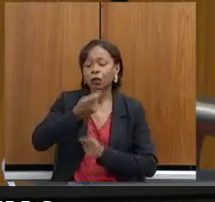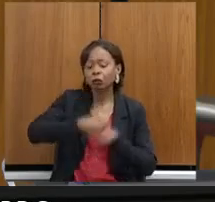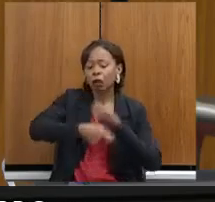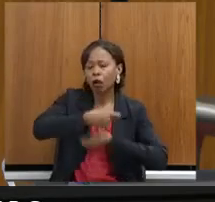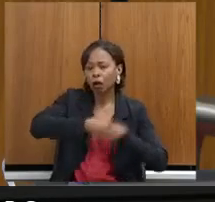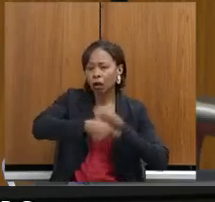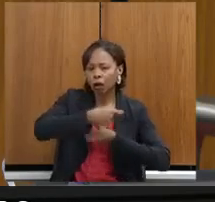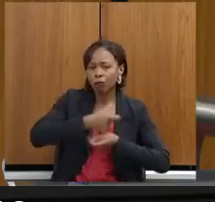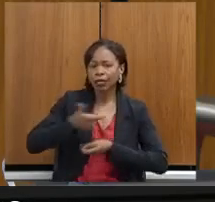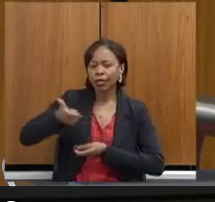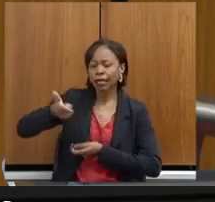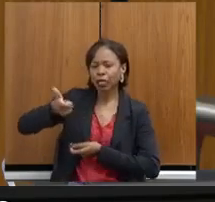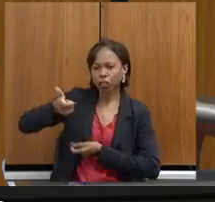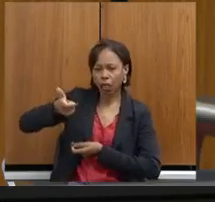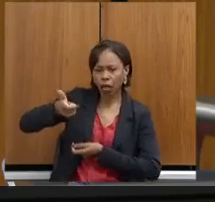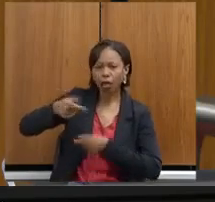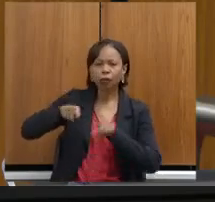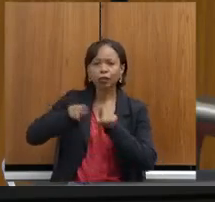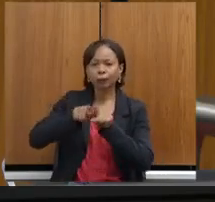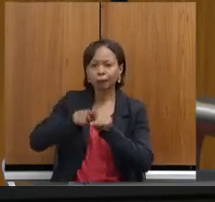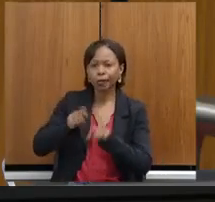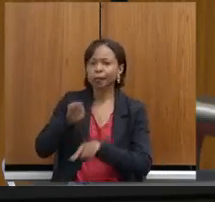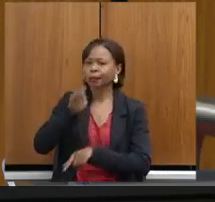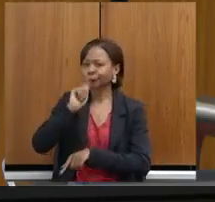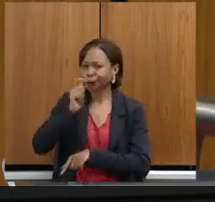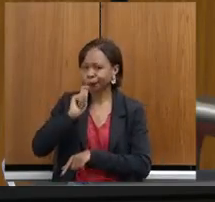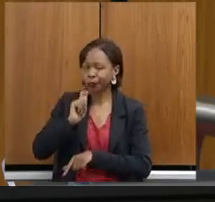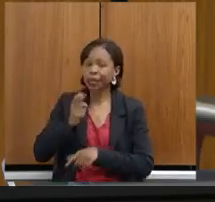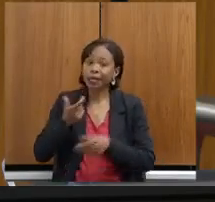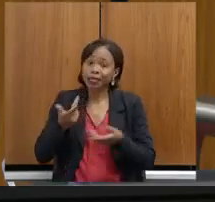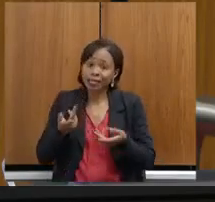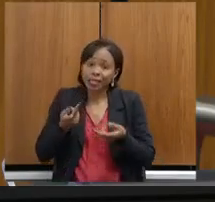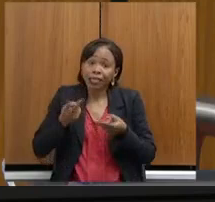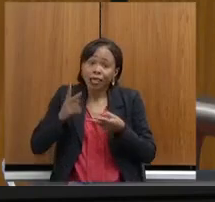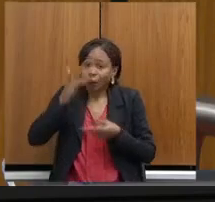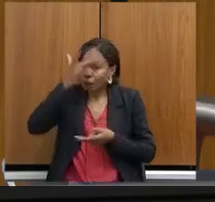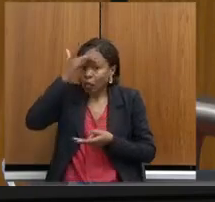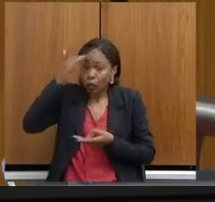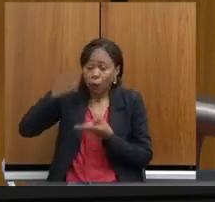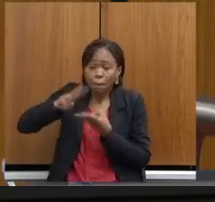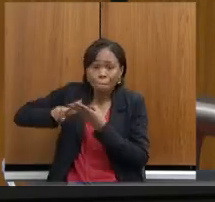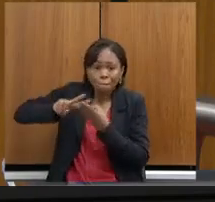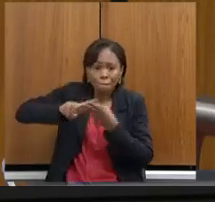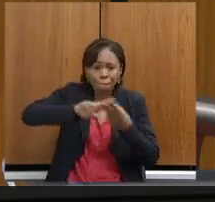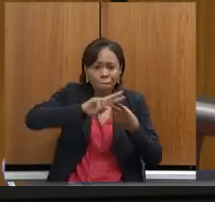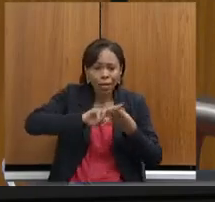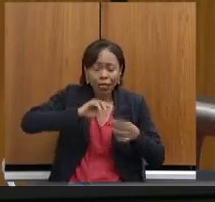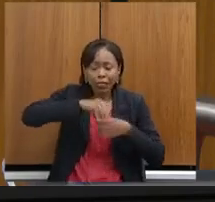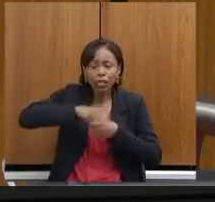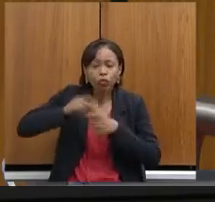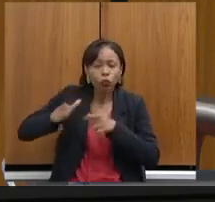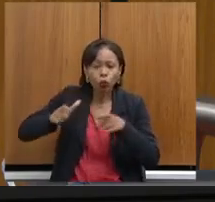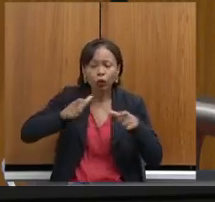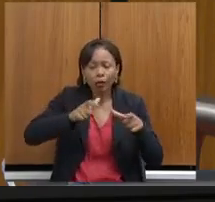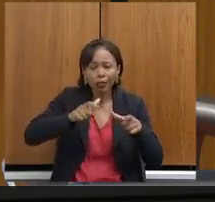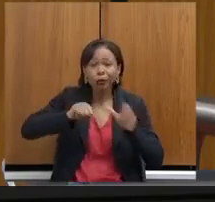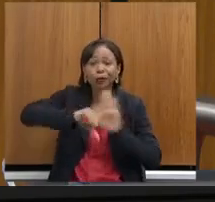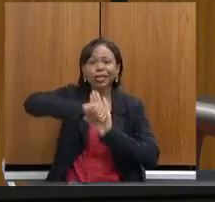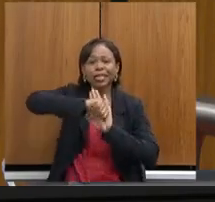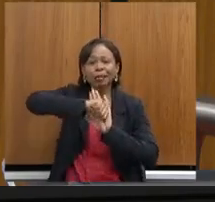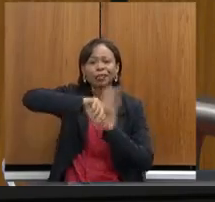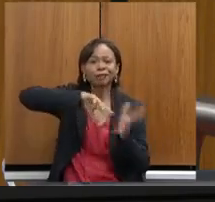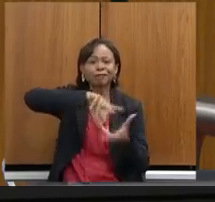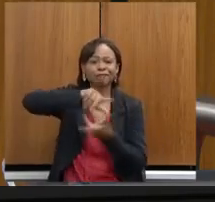de armas e de drogas e os presos que estão nas nossas unidades todos ligados a crimes internacionais